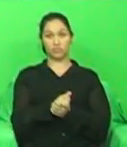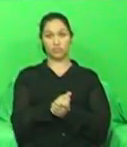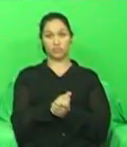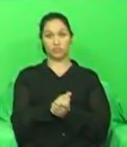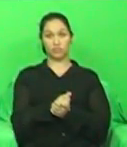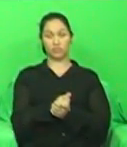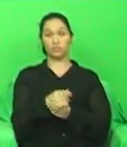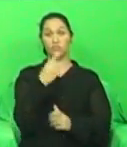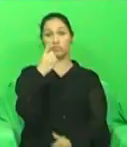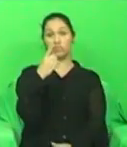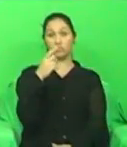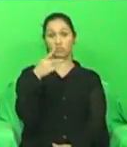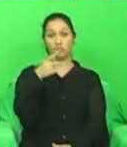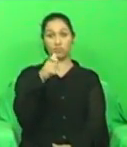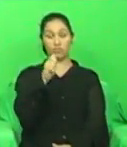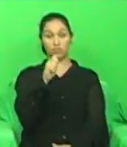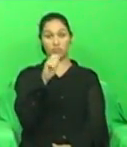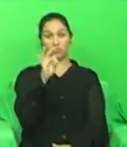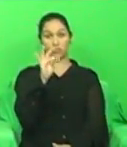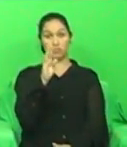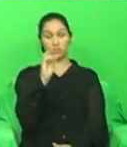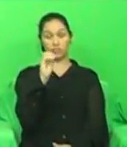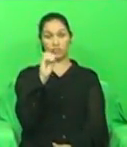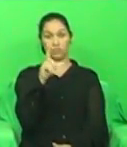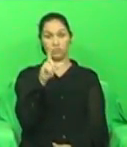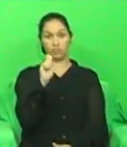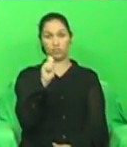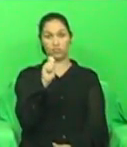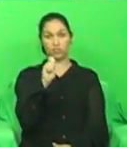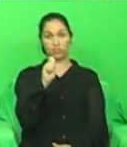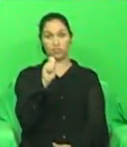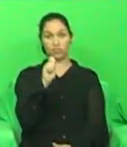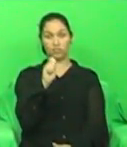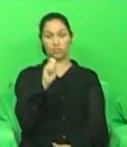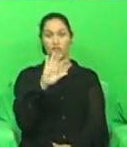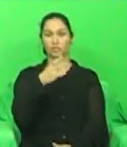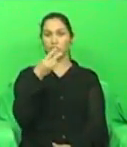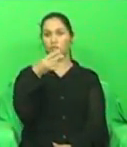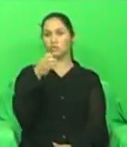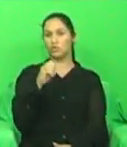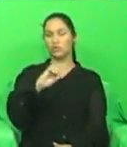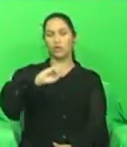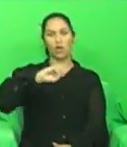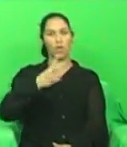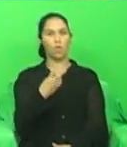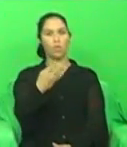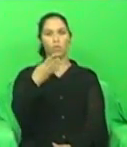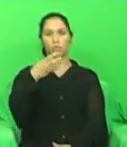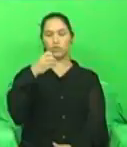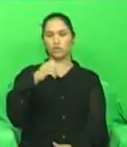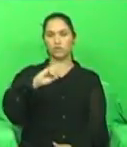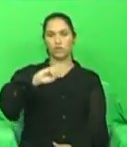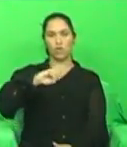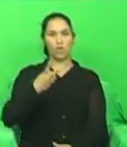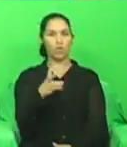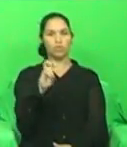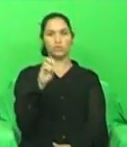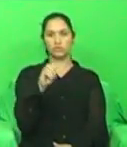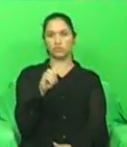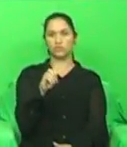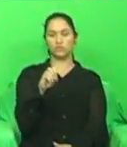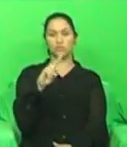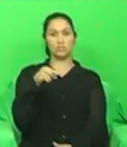patrola é 30 40 e até 50 mil reais e outra coisa vai ficar cada vez mais